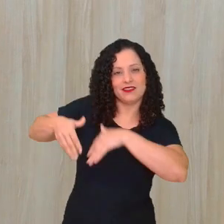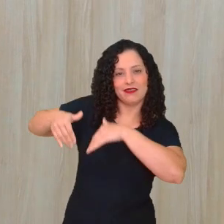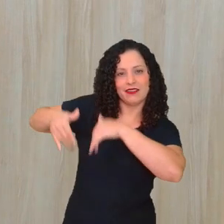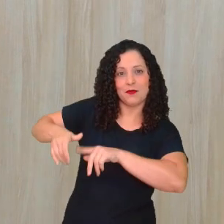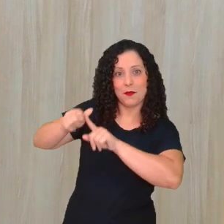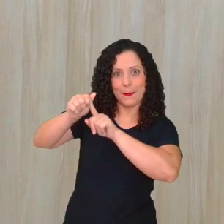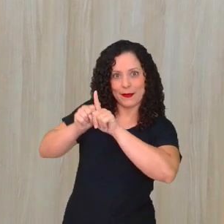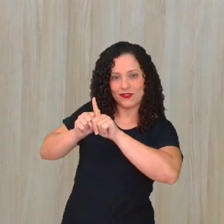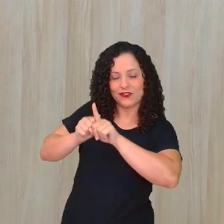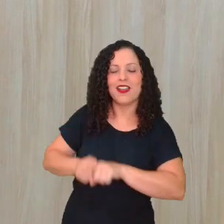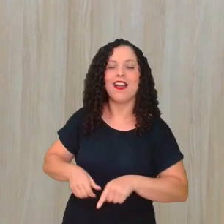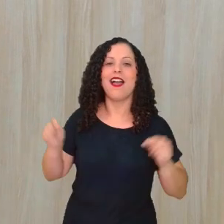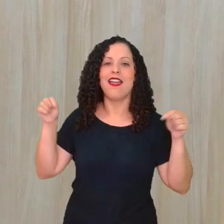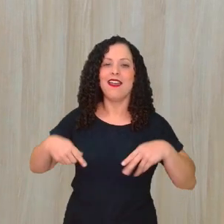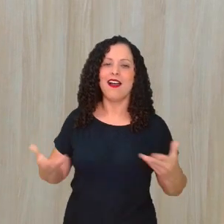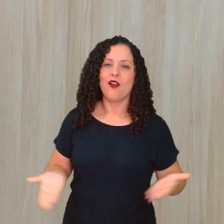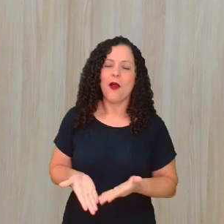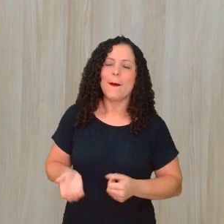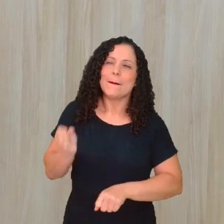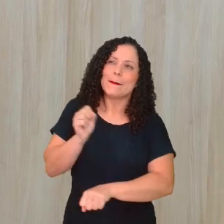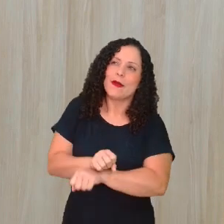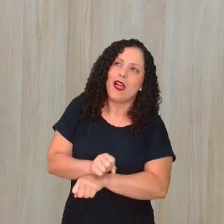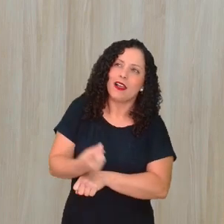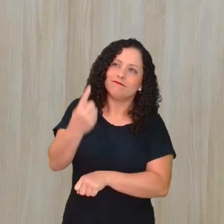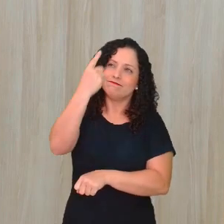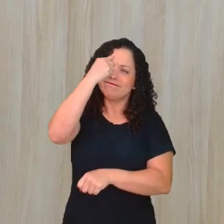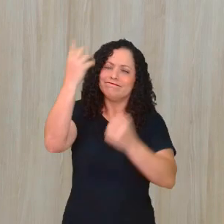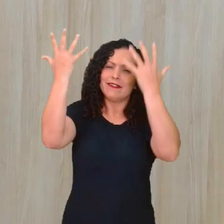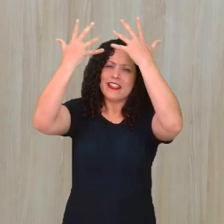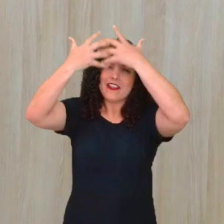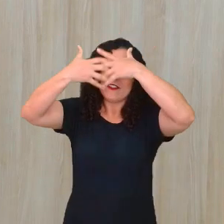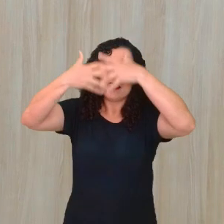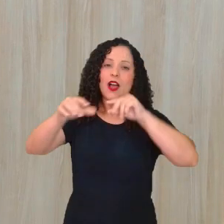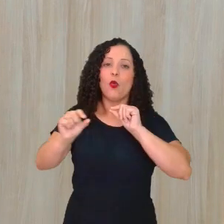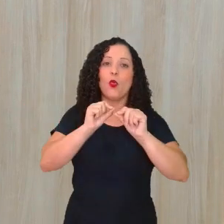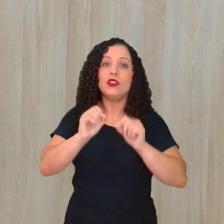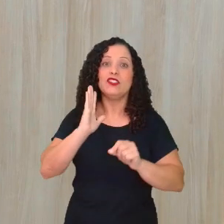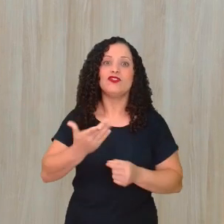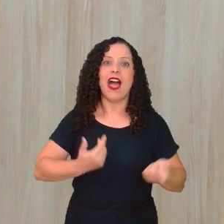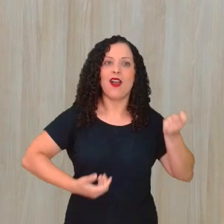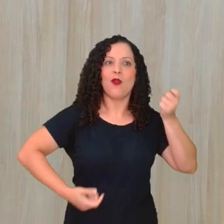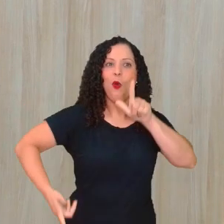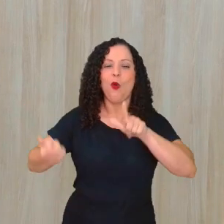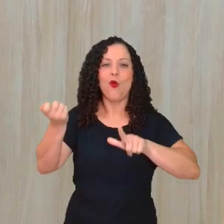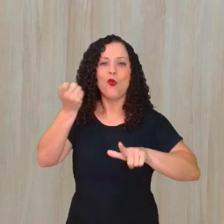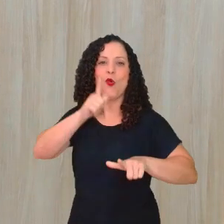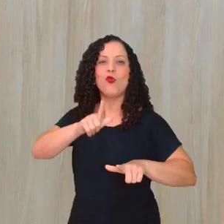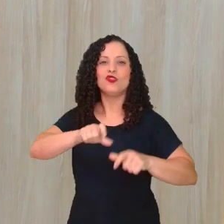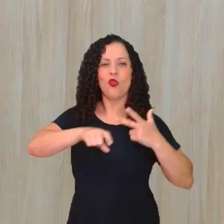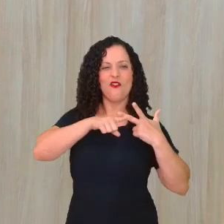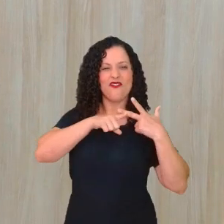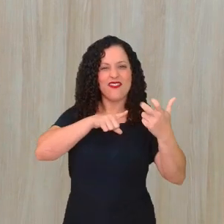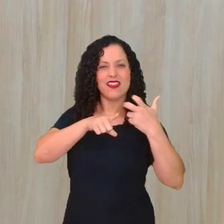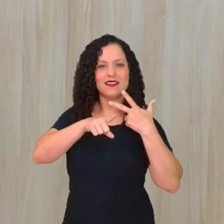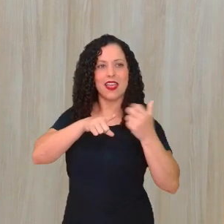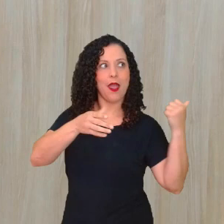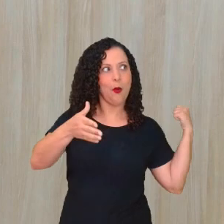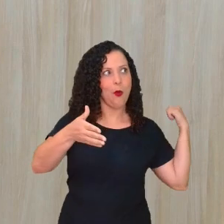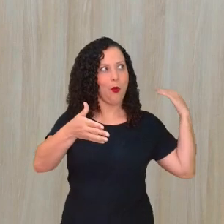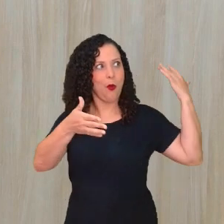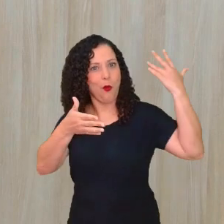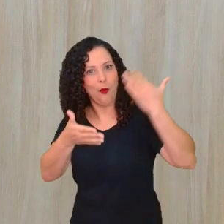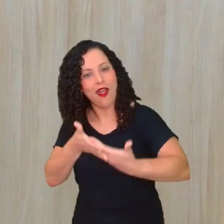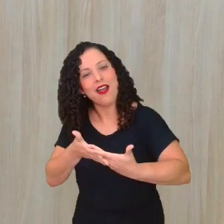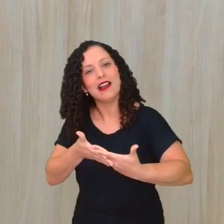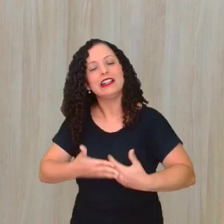momento também de reflexão, né, do que a gente já conquistou, dos avanços que a gente teve já até então